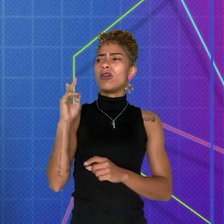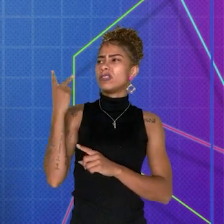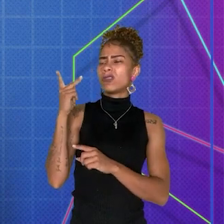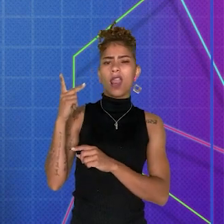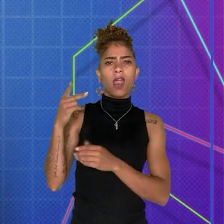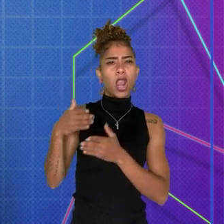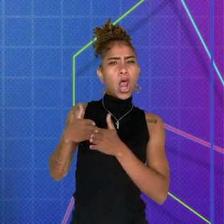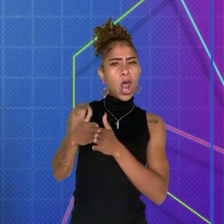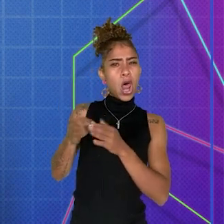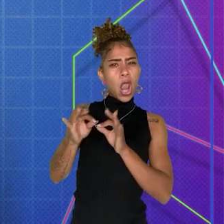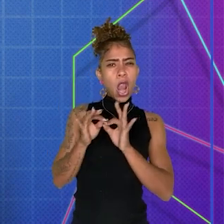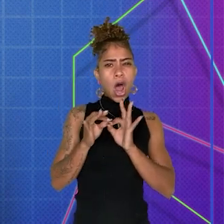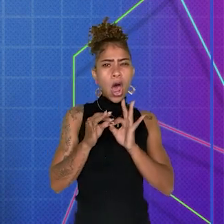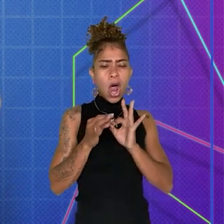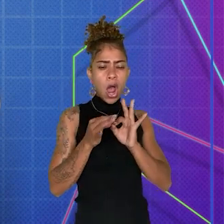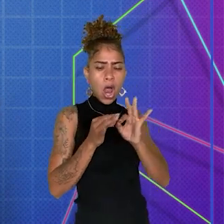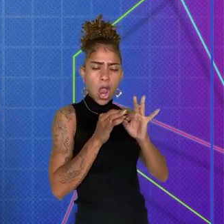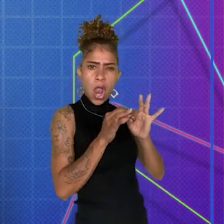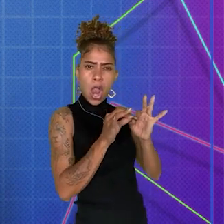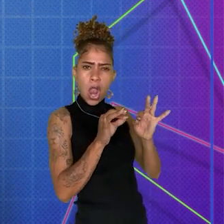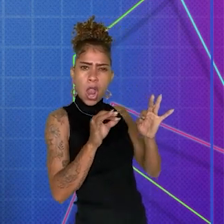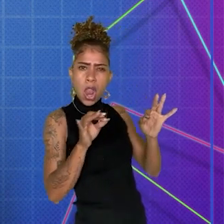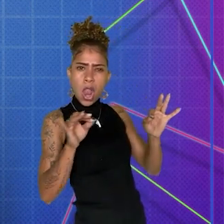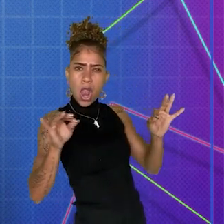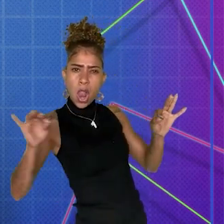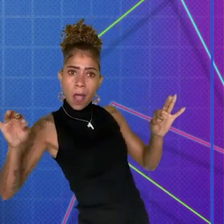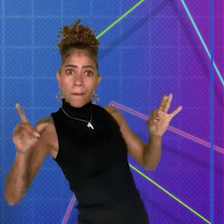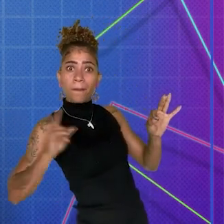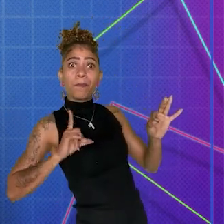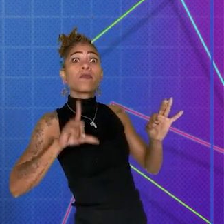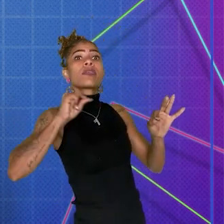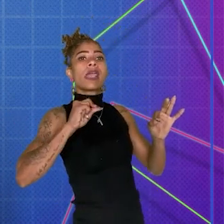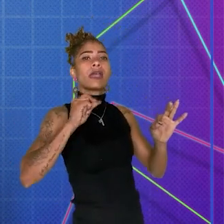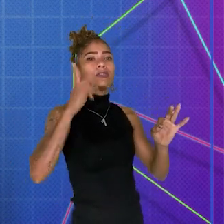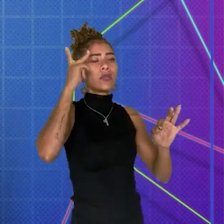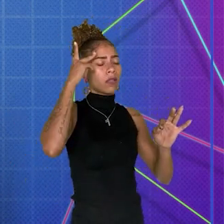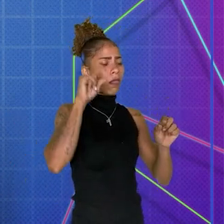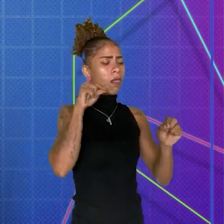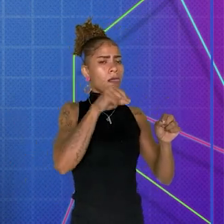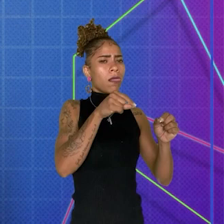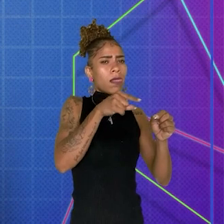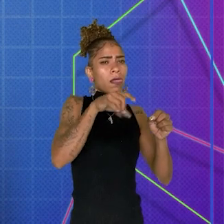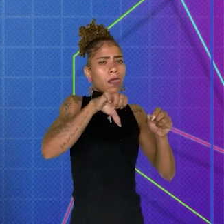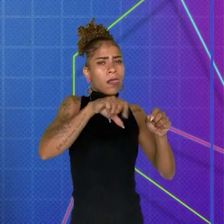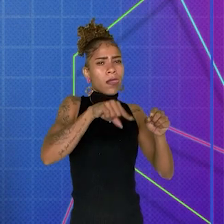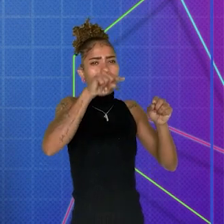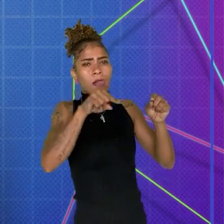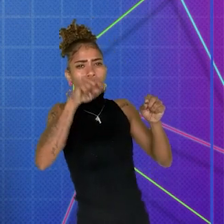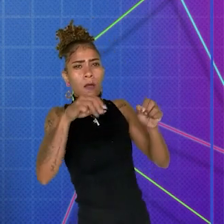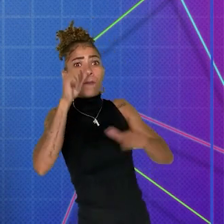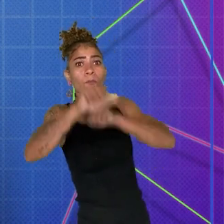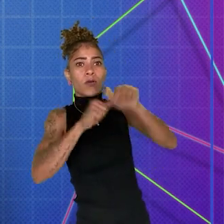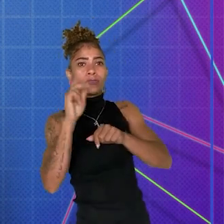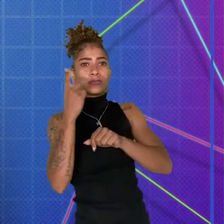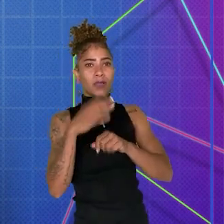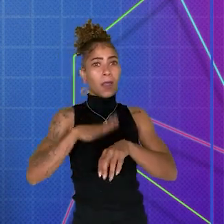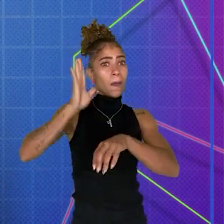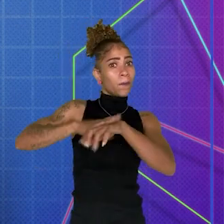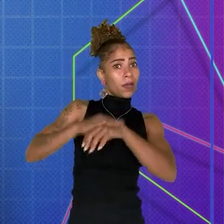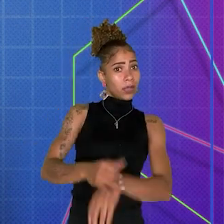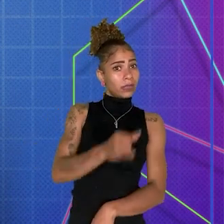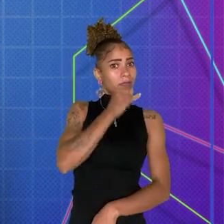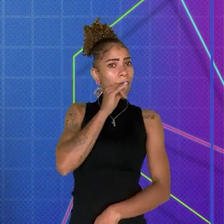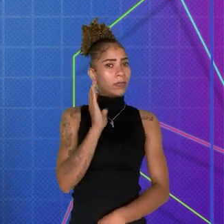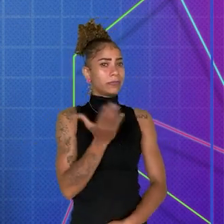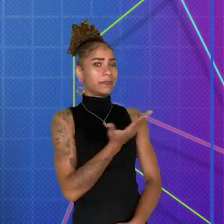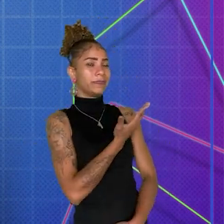não lineares. Esses jogos permitem que o jogador faça escolhas que afetem o rumo da história, criando sua própria narrativa personalizada.